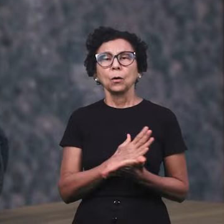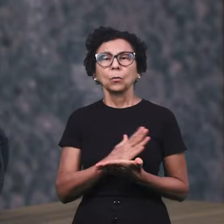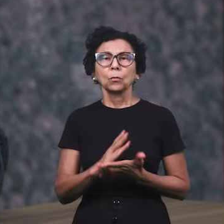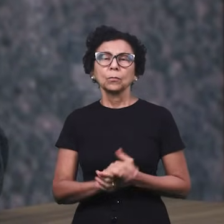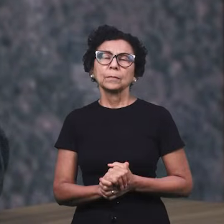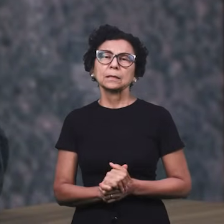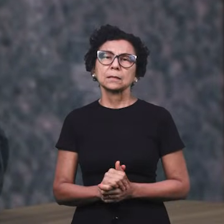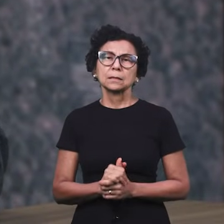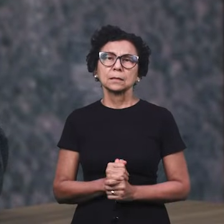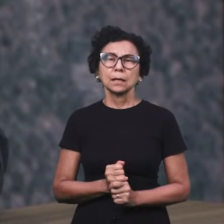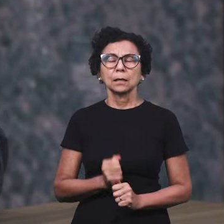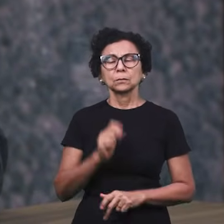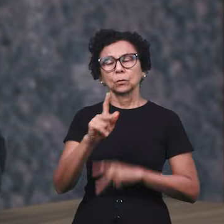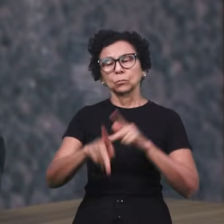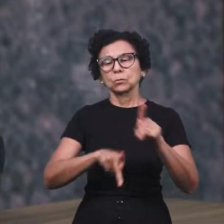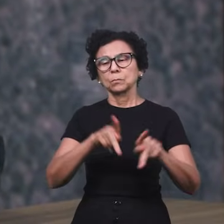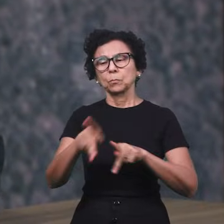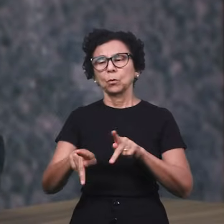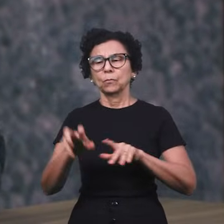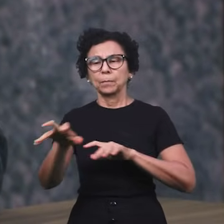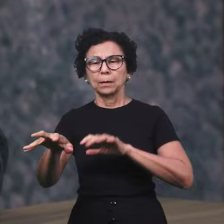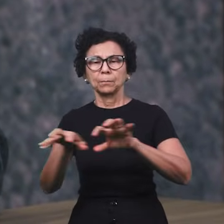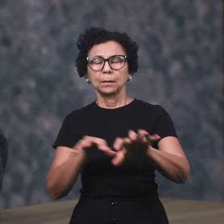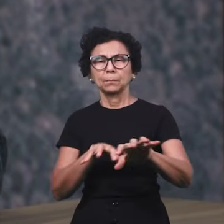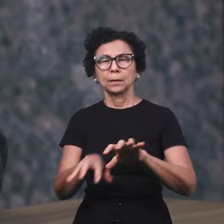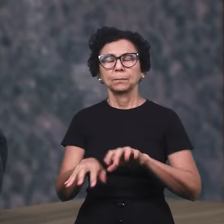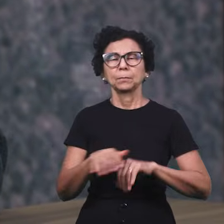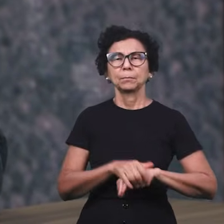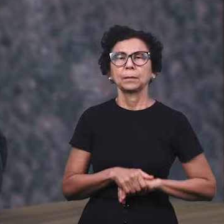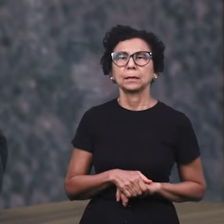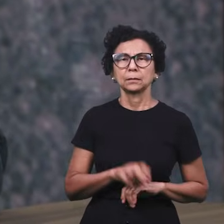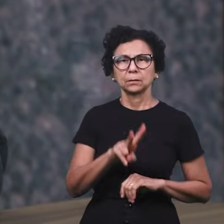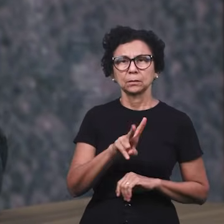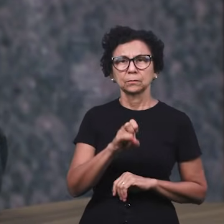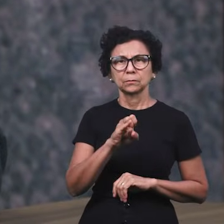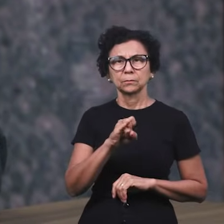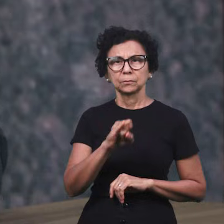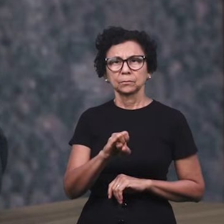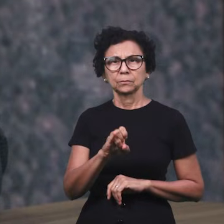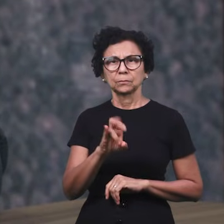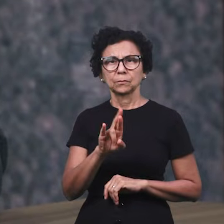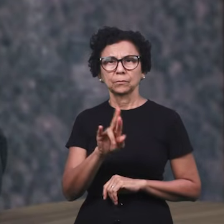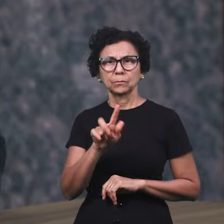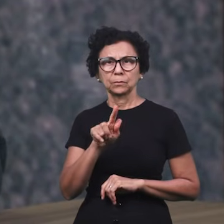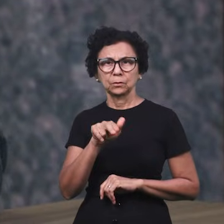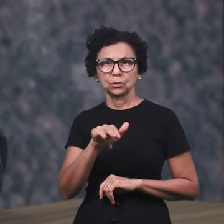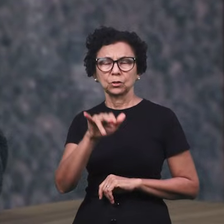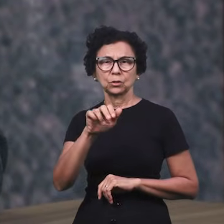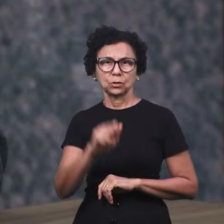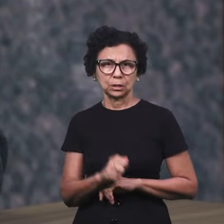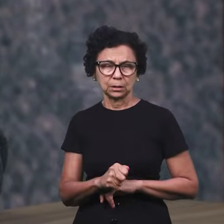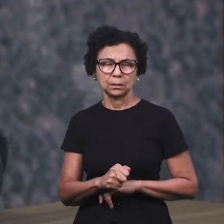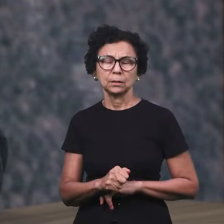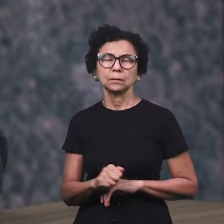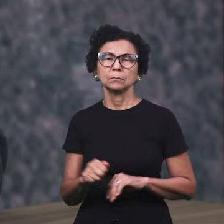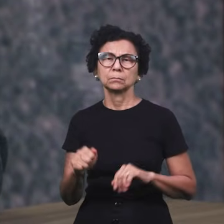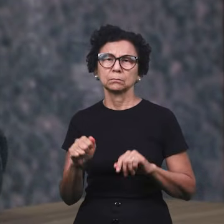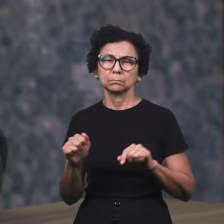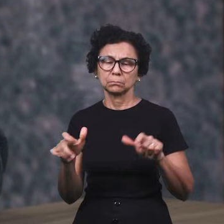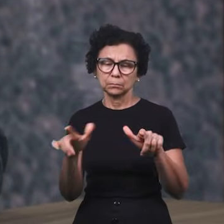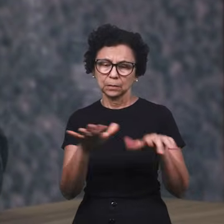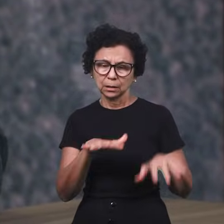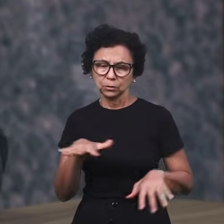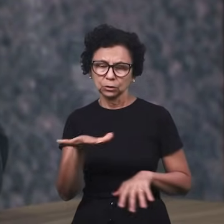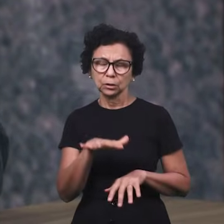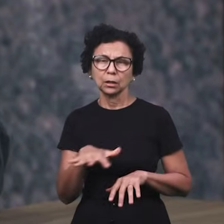colônias inglesas. A primeira delas foi a colônia da Virgínia, em 1585. E ao longo do tempo, os ingleses estabeleceriam